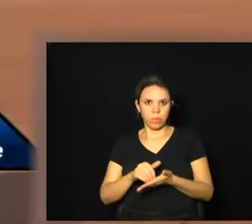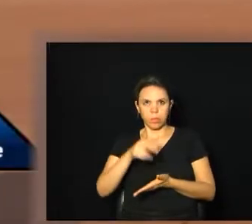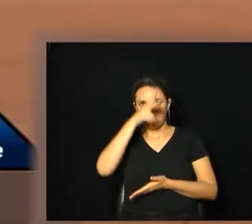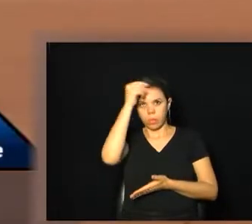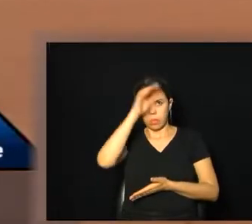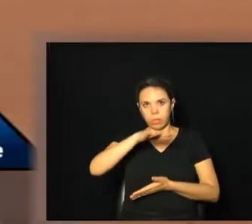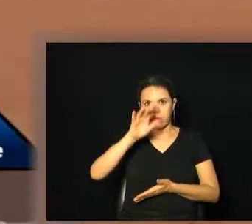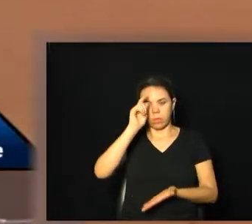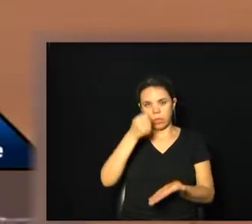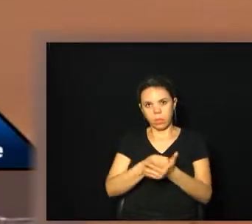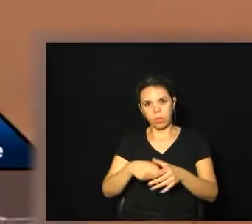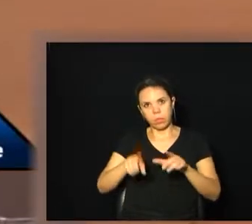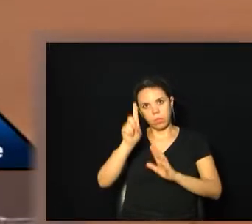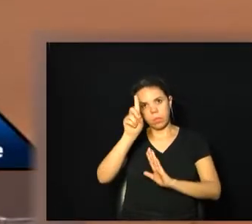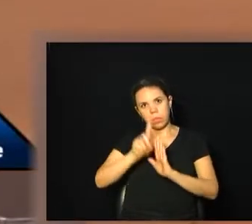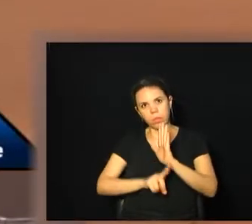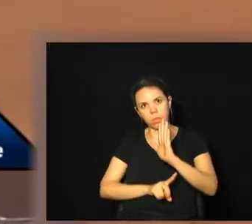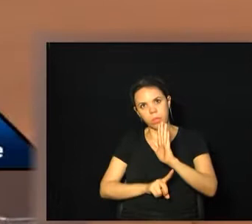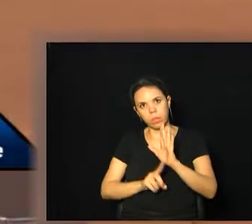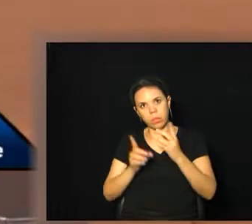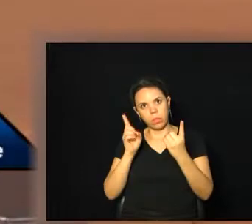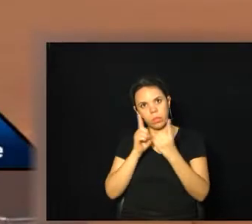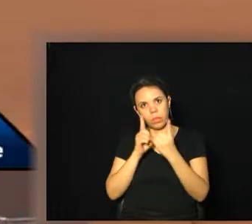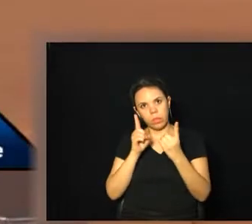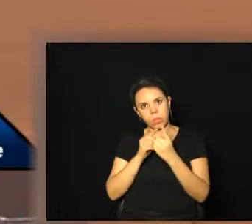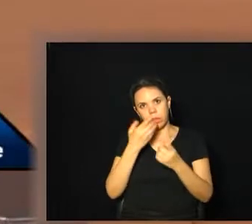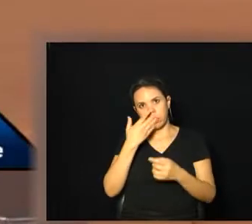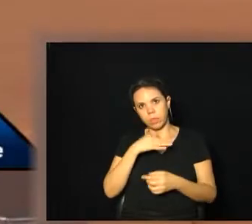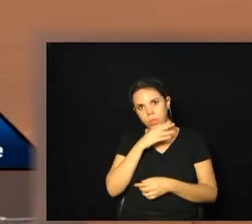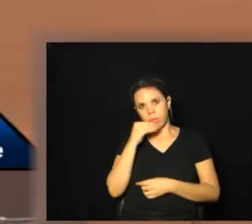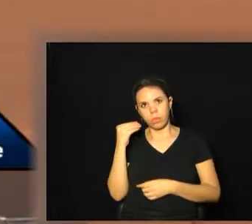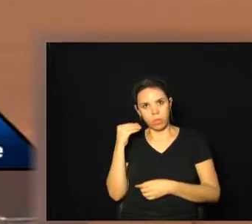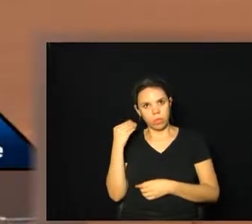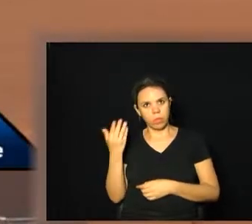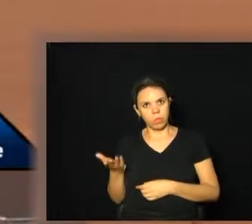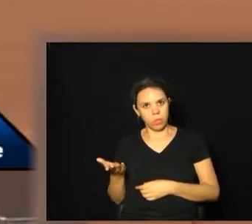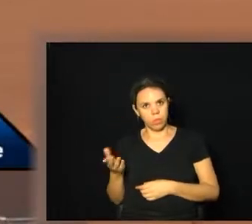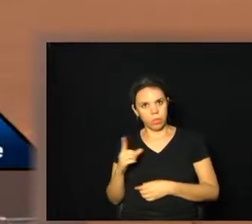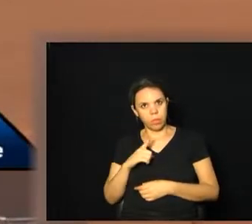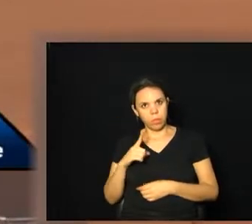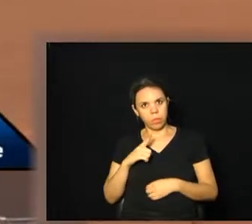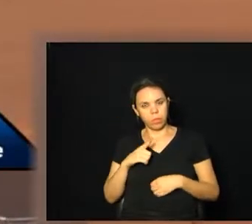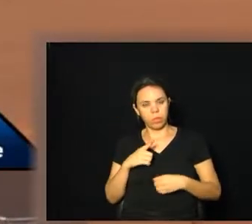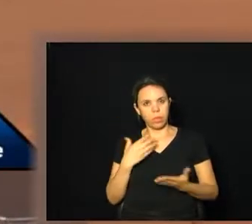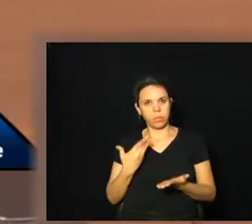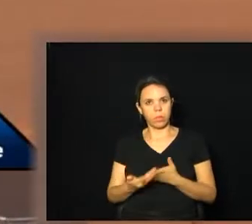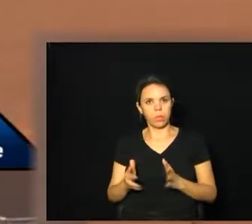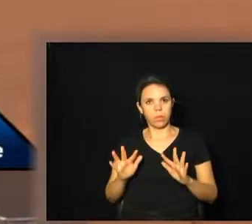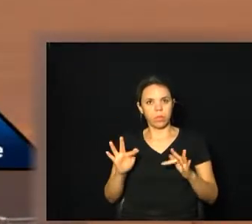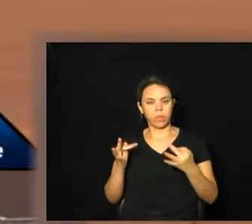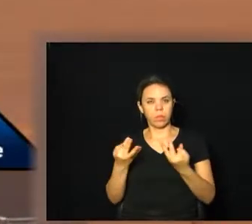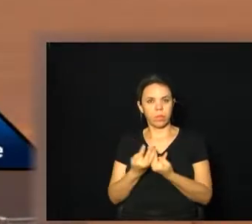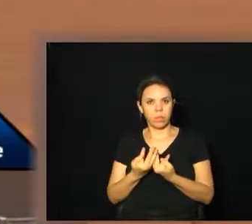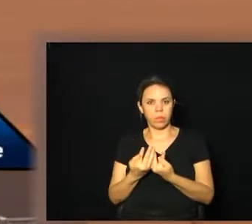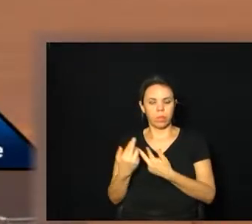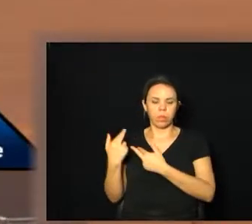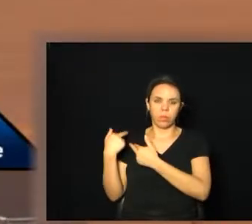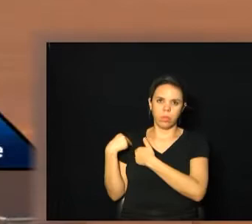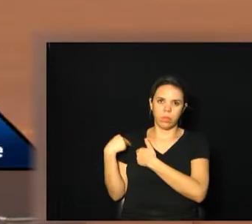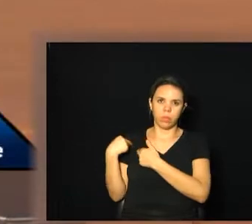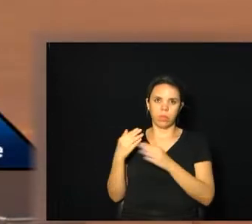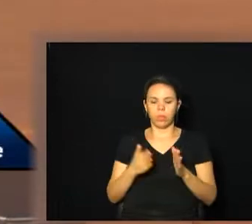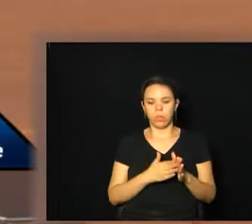Prefeitura para a garantia de direitos e atendimento à criança e adolescente que tenha perdido pais ou responsáveis